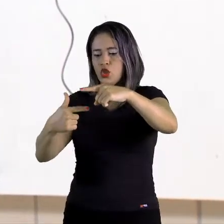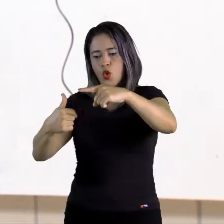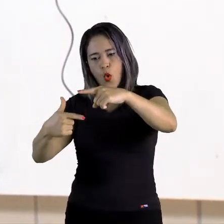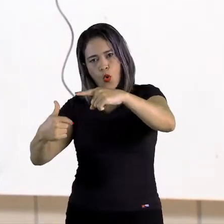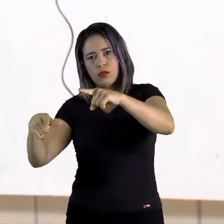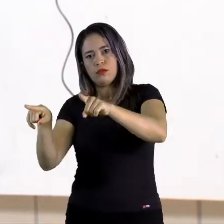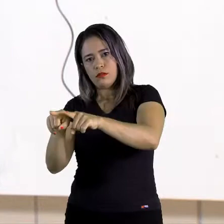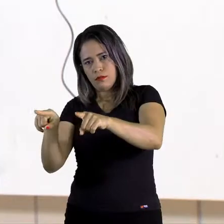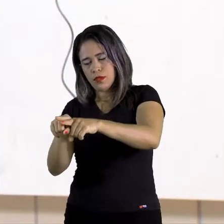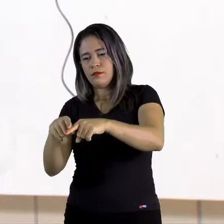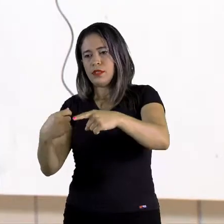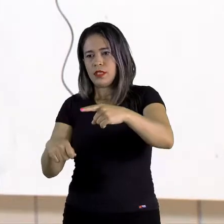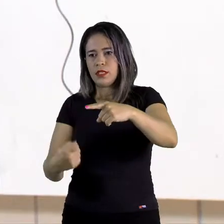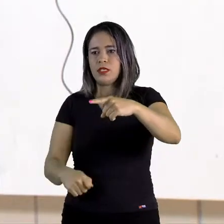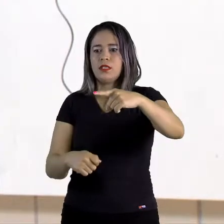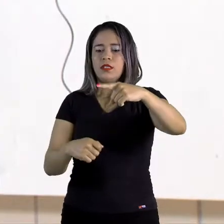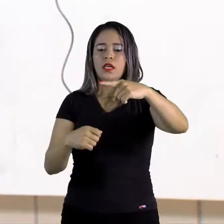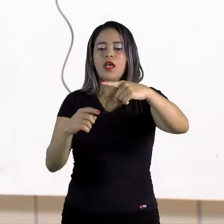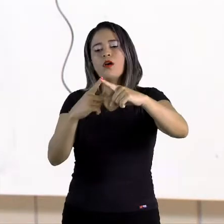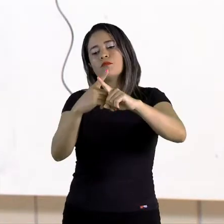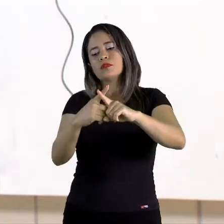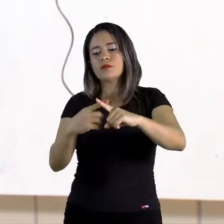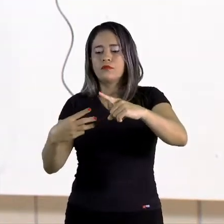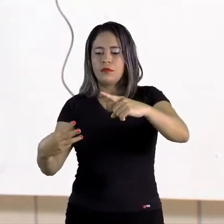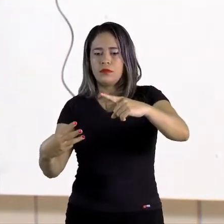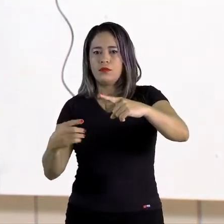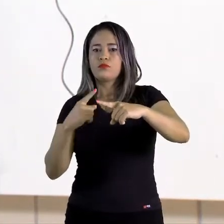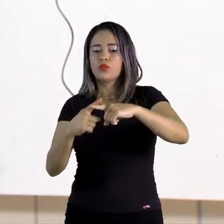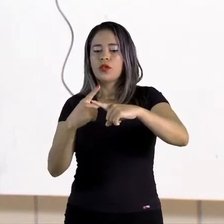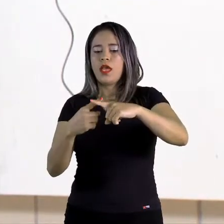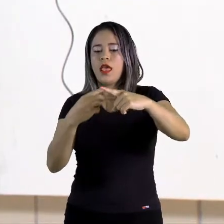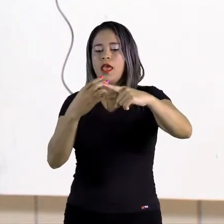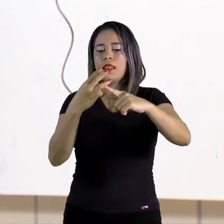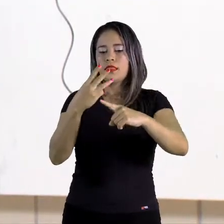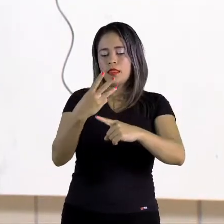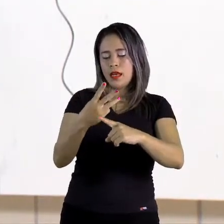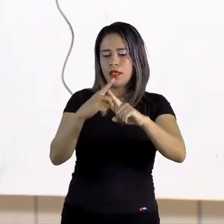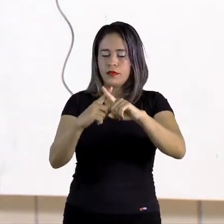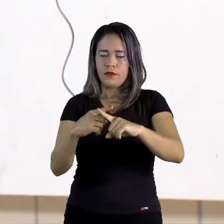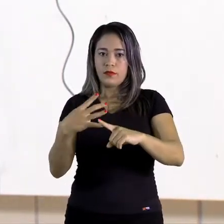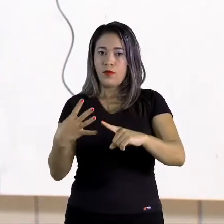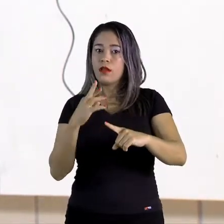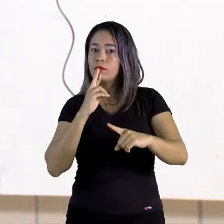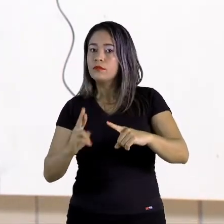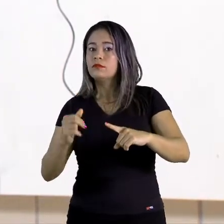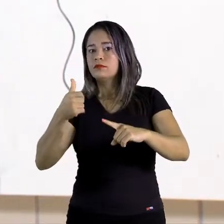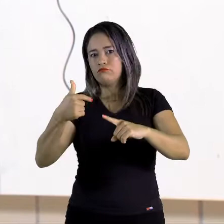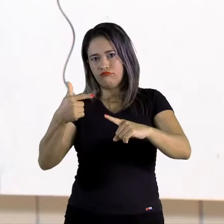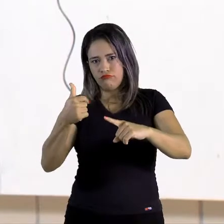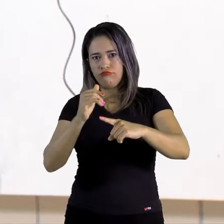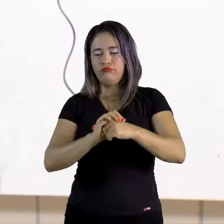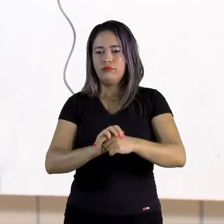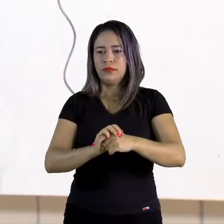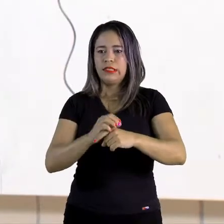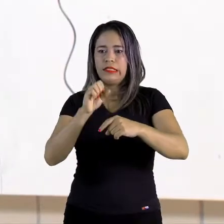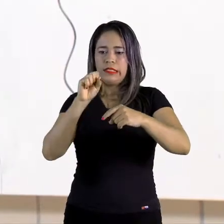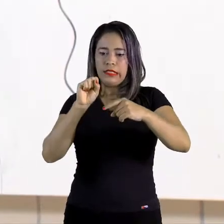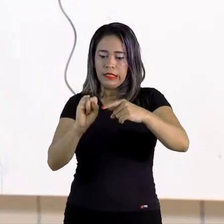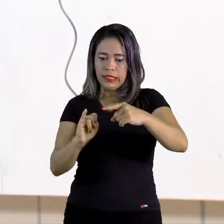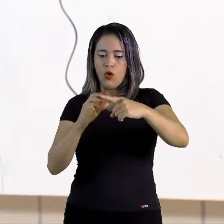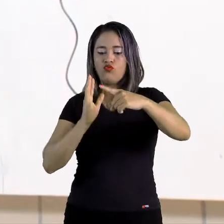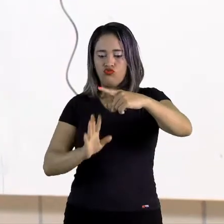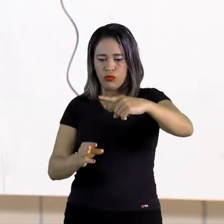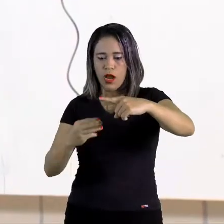eu vou multiplicar por 3. 3 vezes 4, 12. Se eu multipliquei